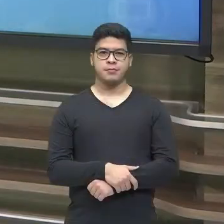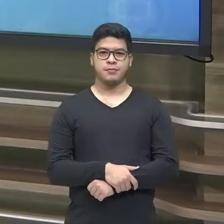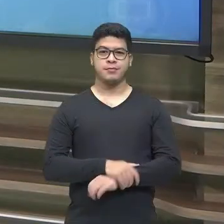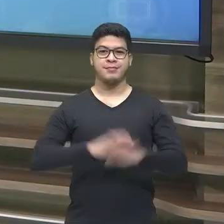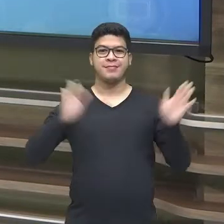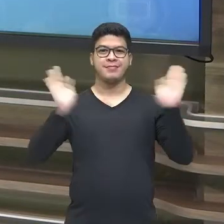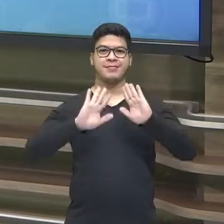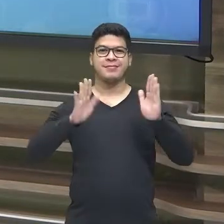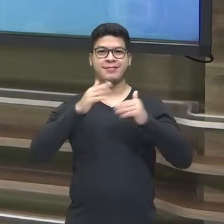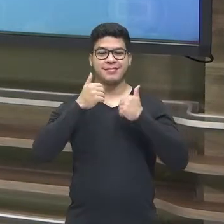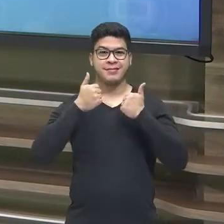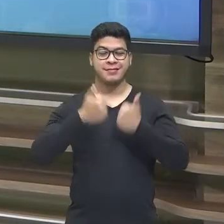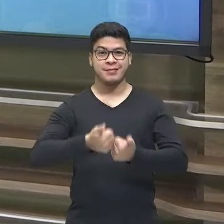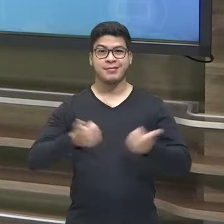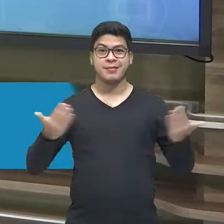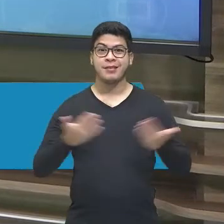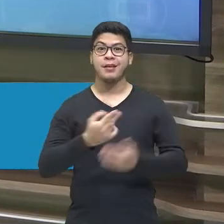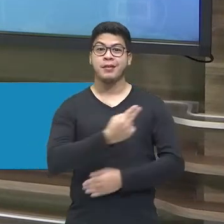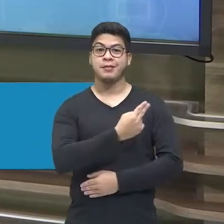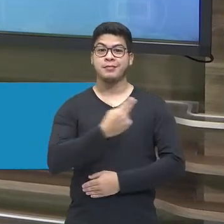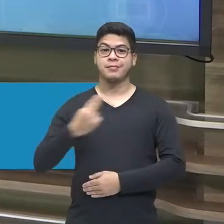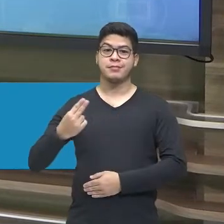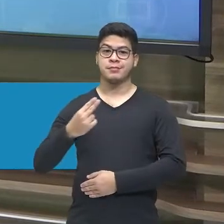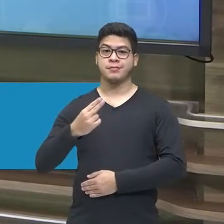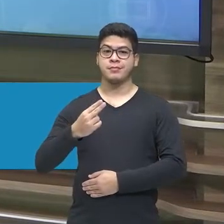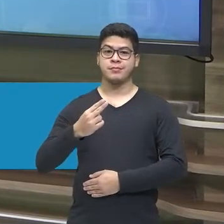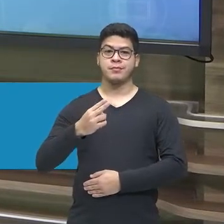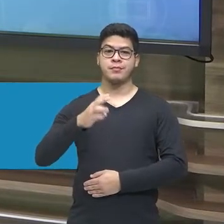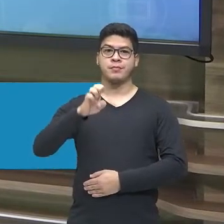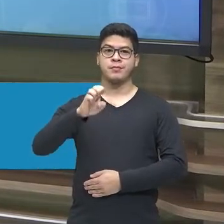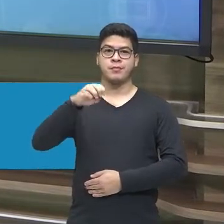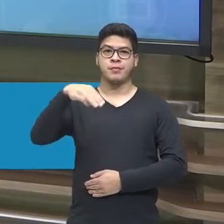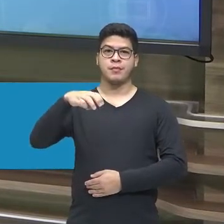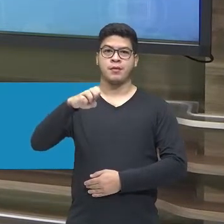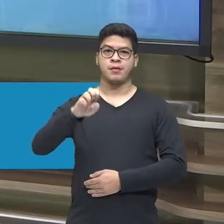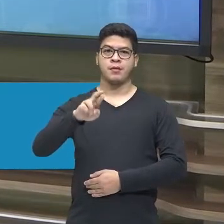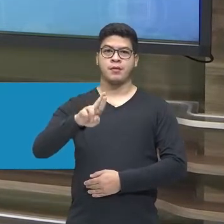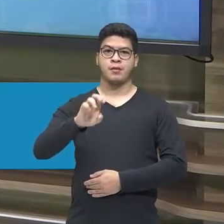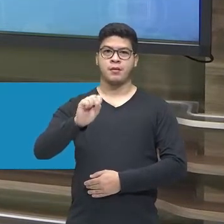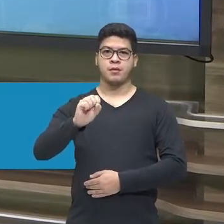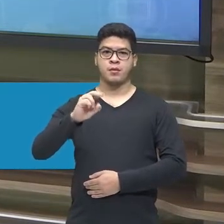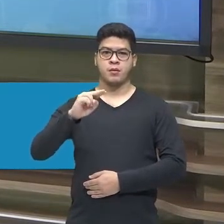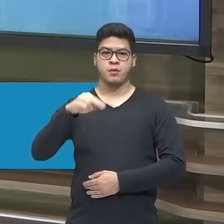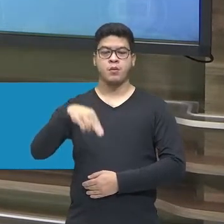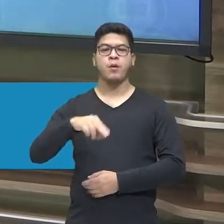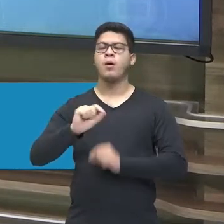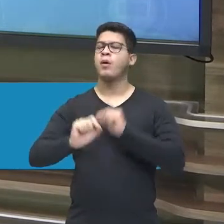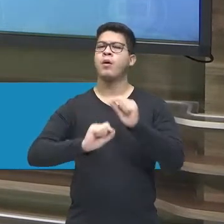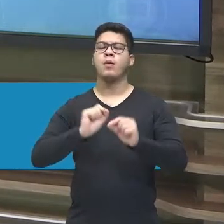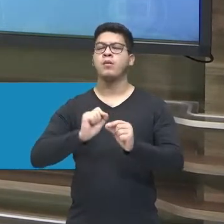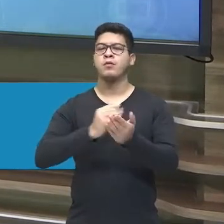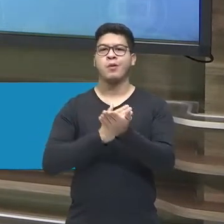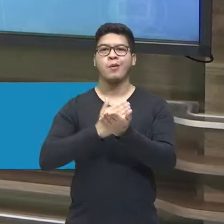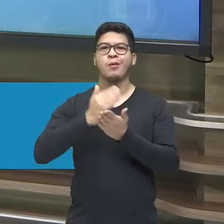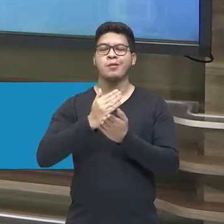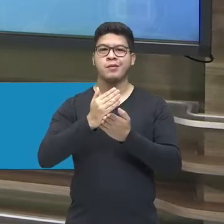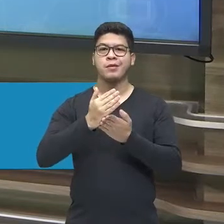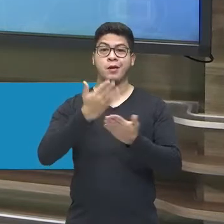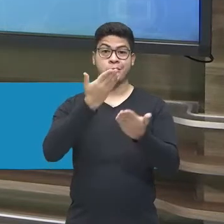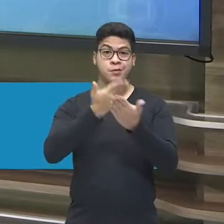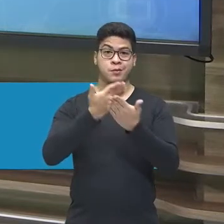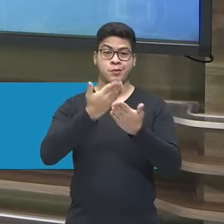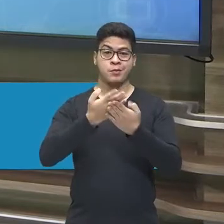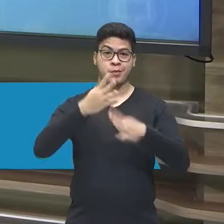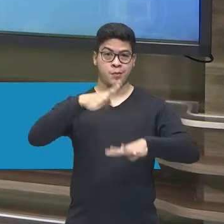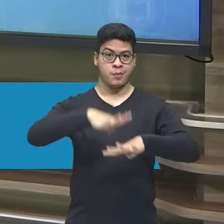Olá, tudo bem? Aqui quem vos fala é o professor Emerson Marão para darmos início a mais uma aula de matemática do 8º ano